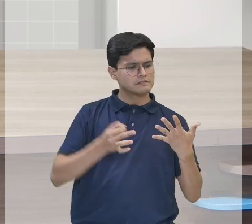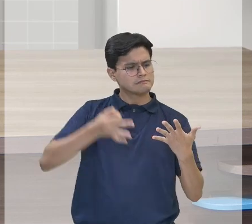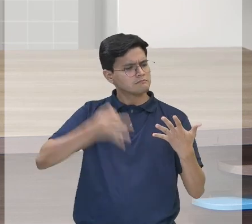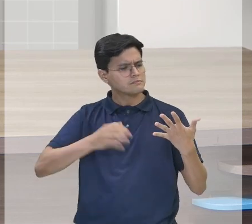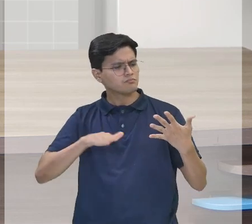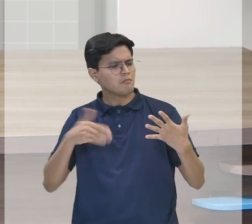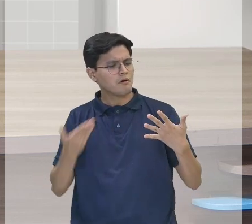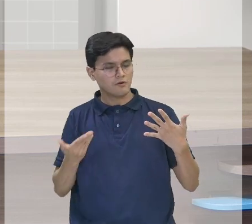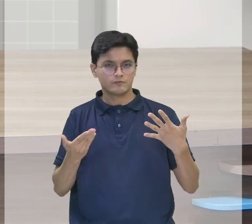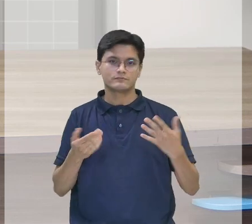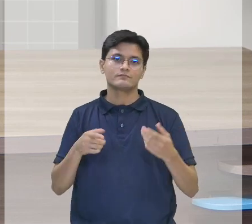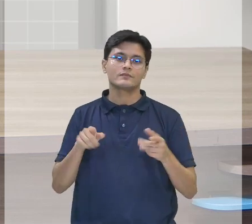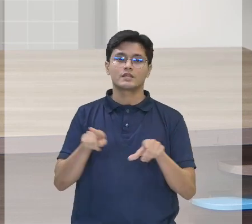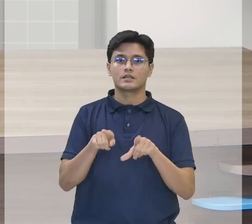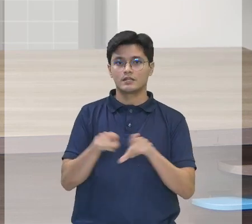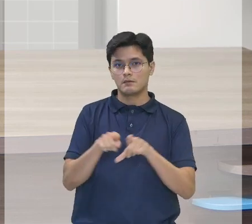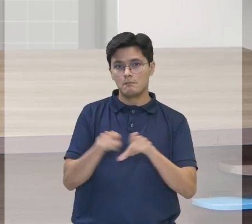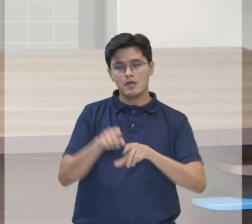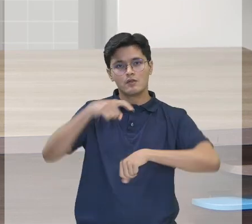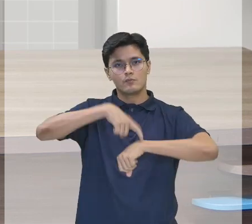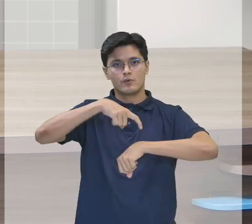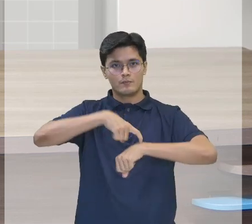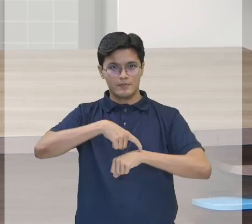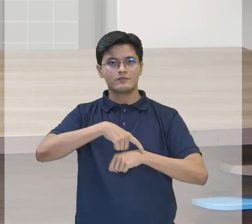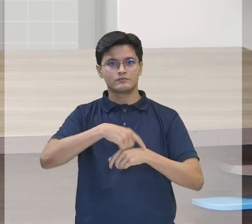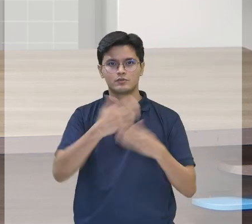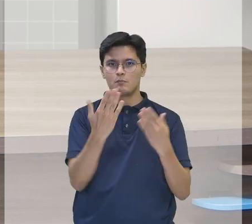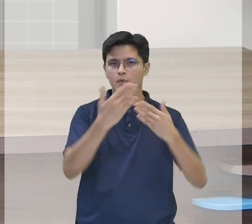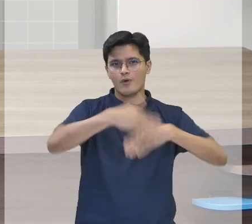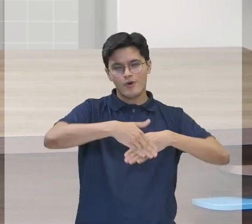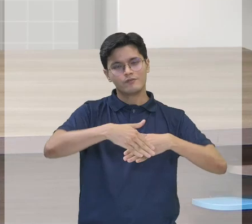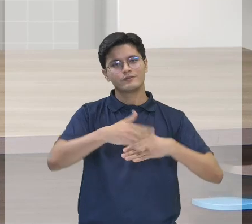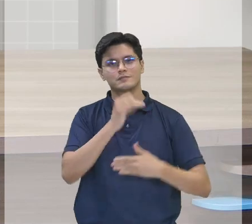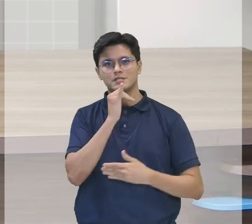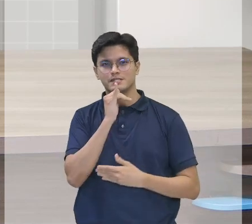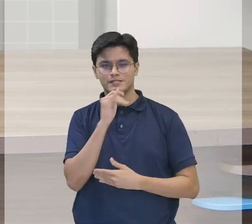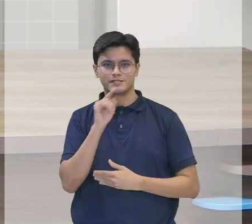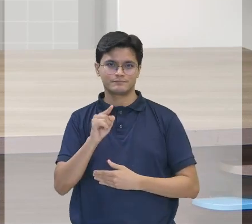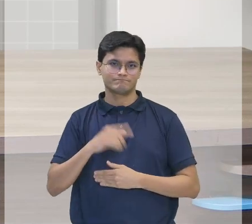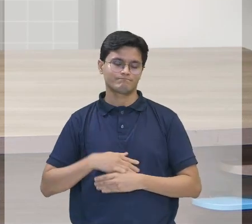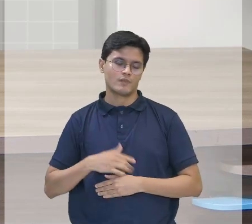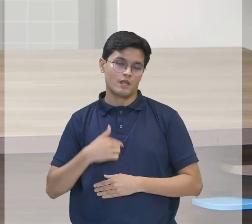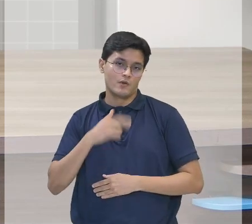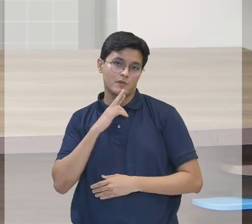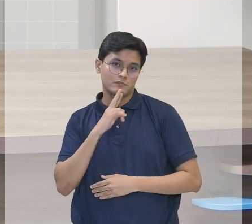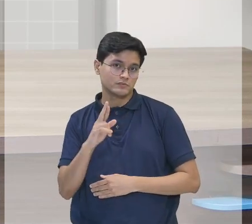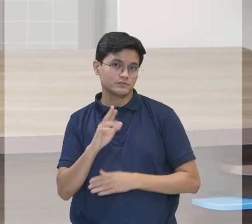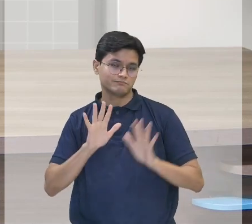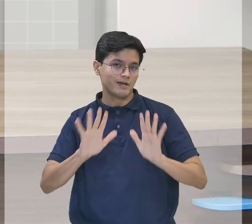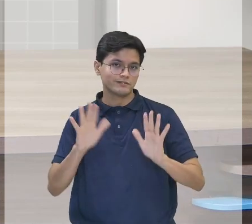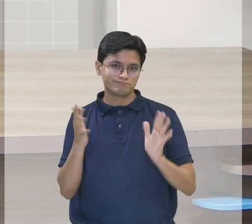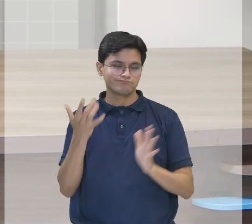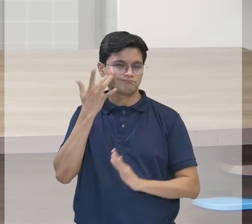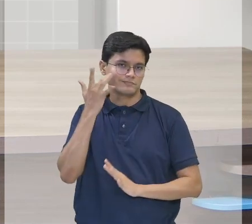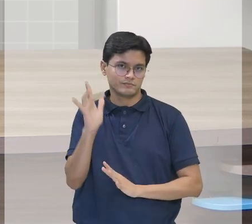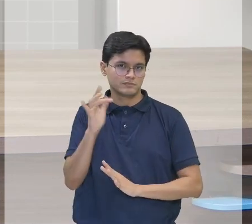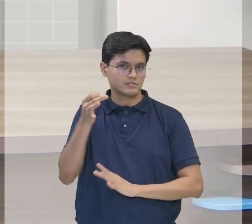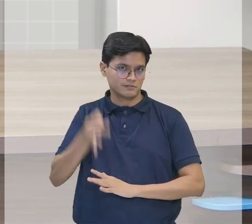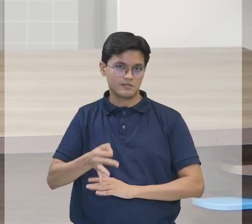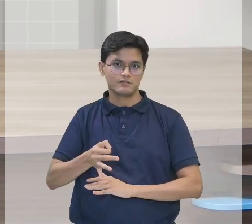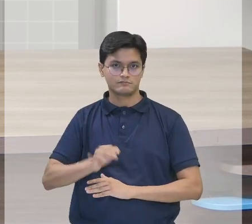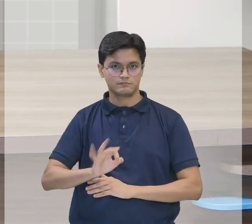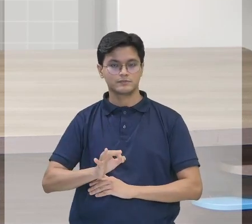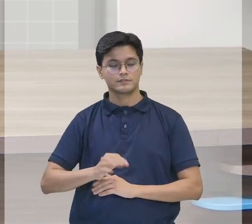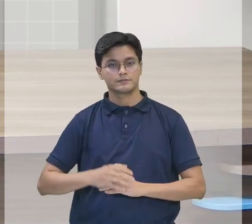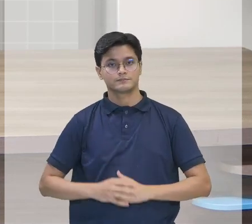simulado também, né, ele pode dizer assim, eu respondi, mas assim, foi o que deu para fazer, eu não tenho certeza se está